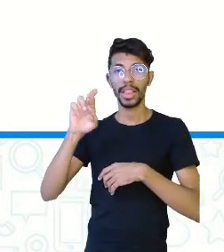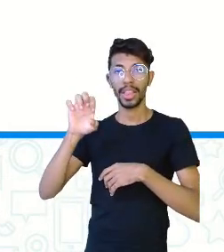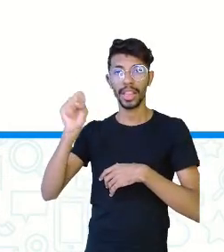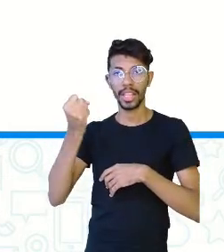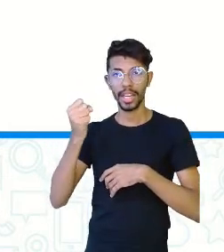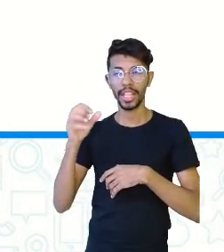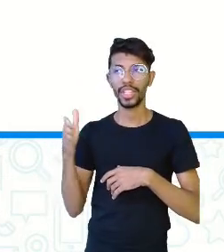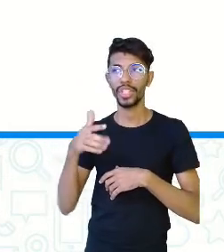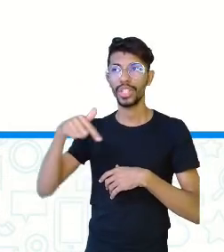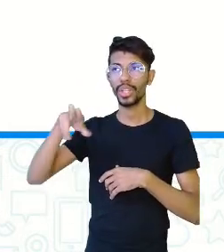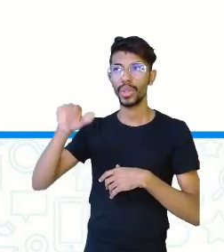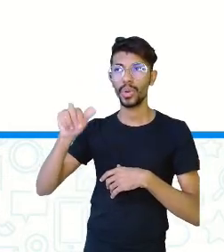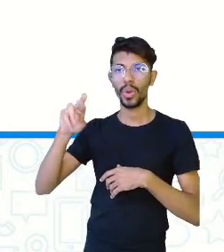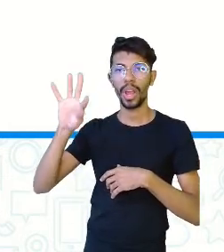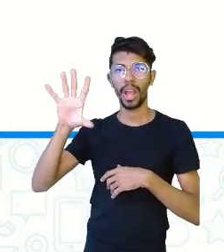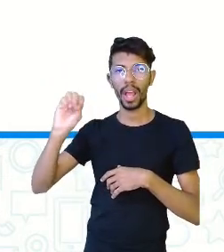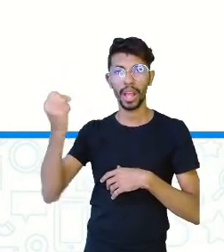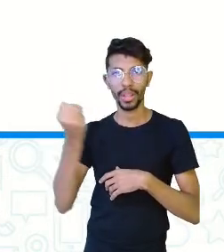4/5.